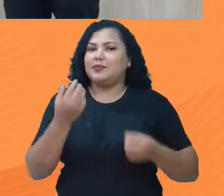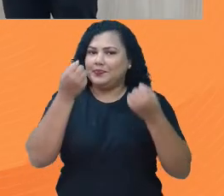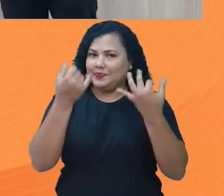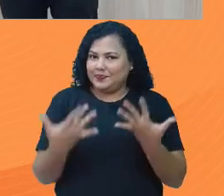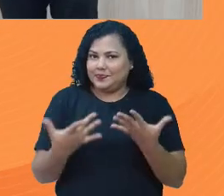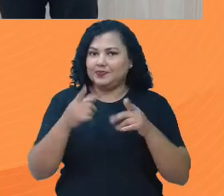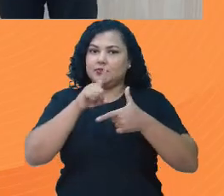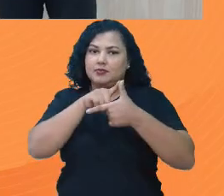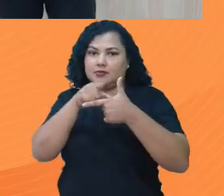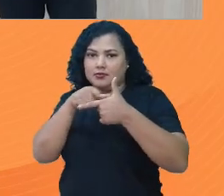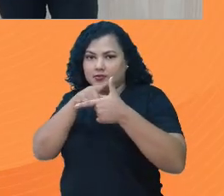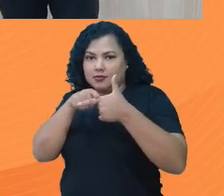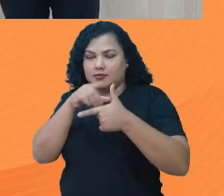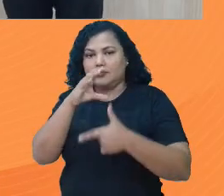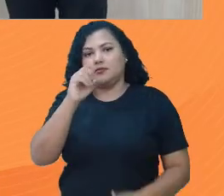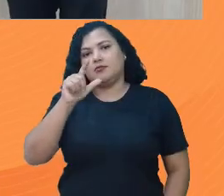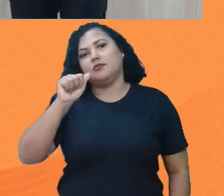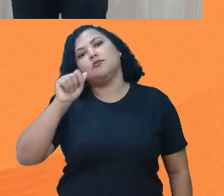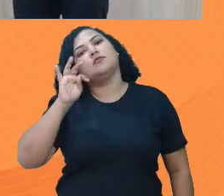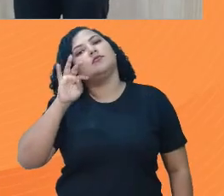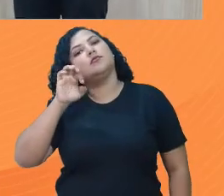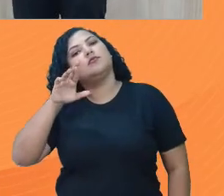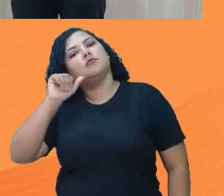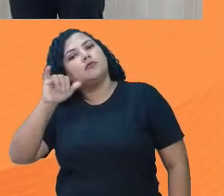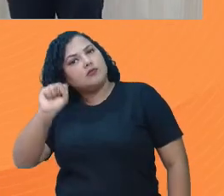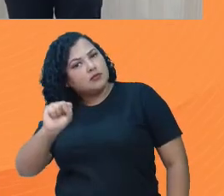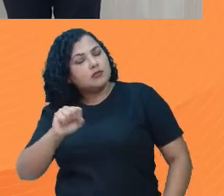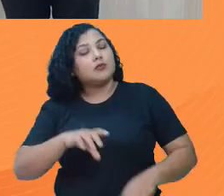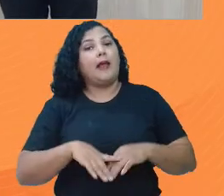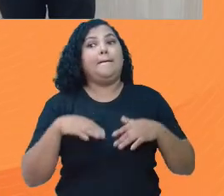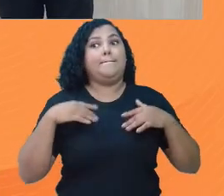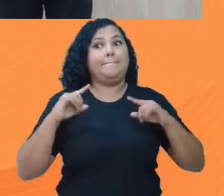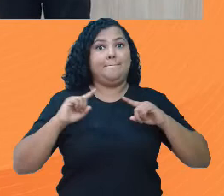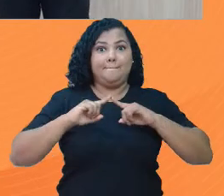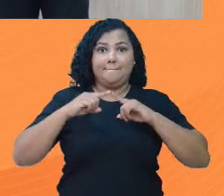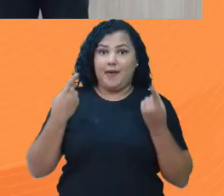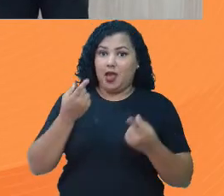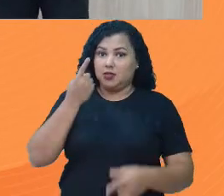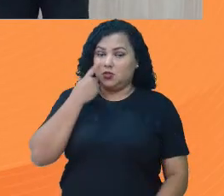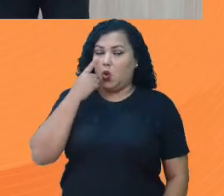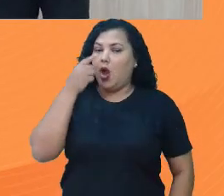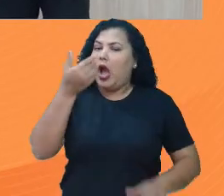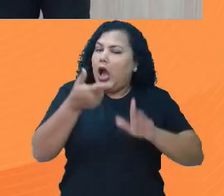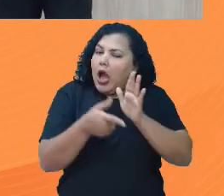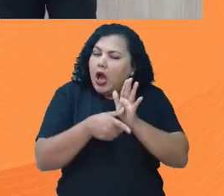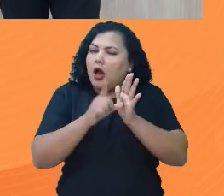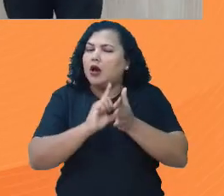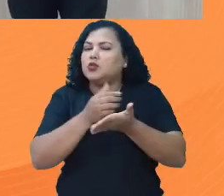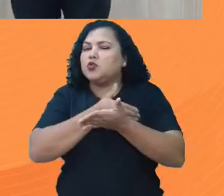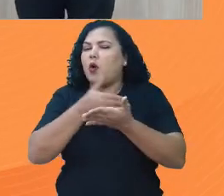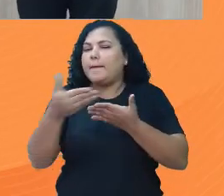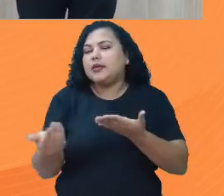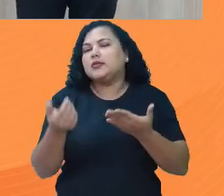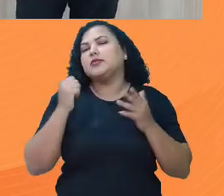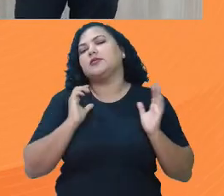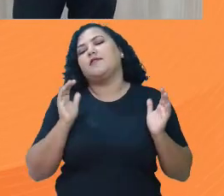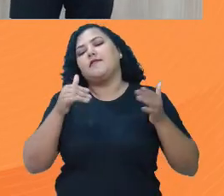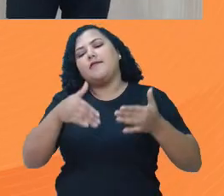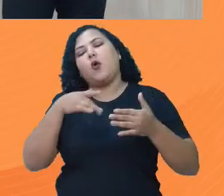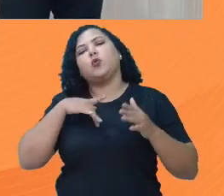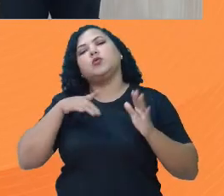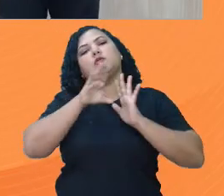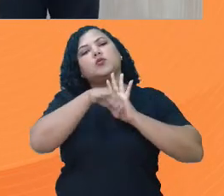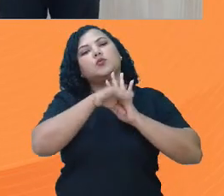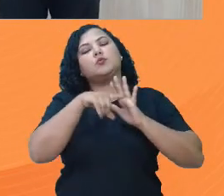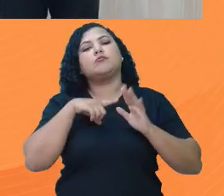ângulos colaterais e os ângulos alternos, tá? Mas antes de entrarmos nessa definição de ângulos